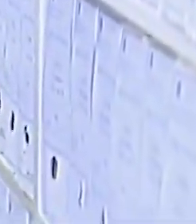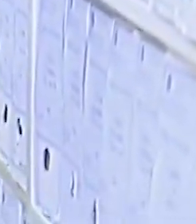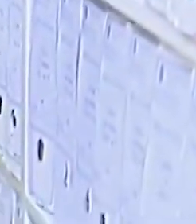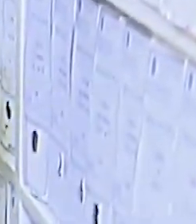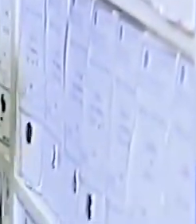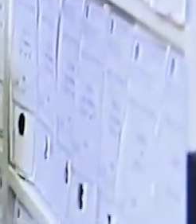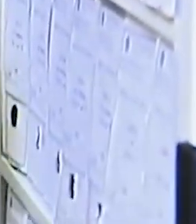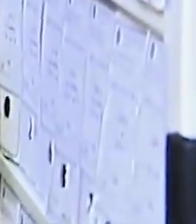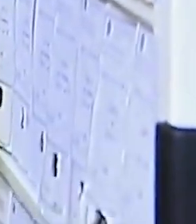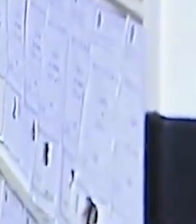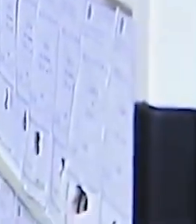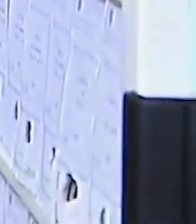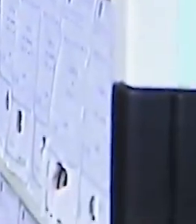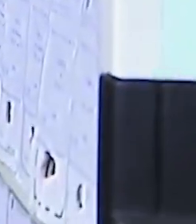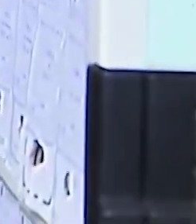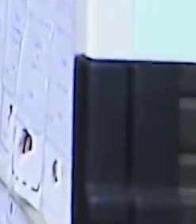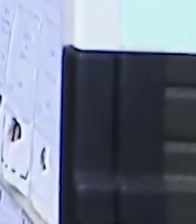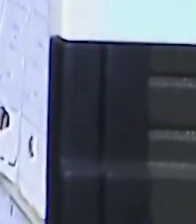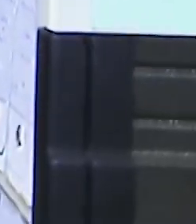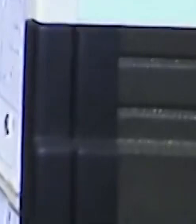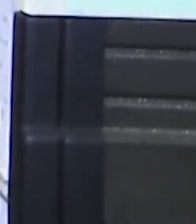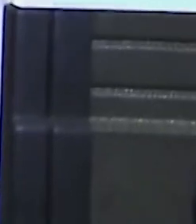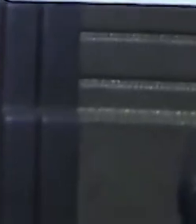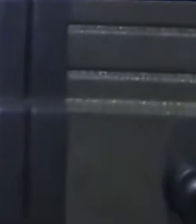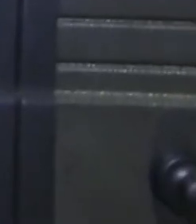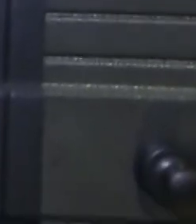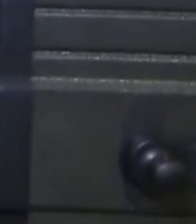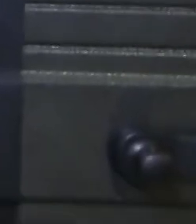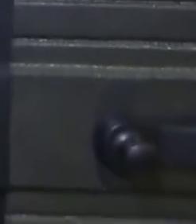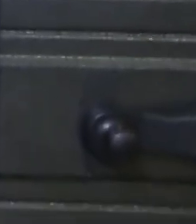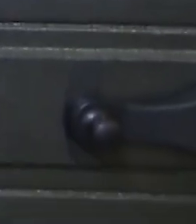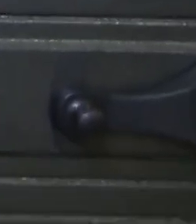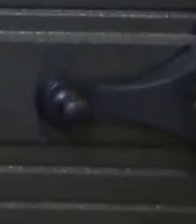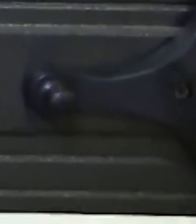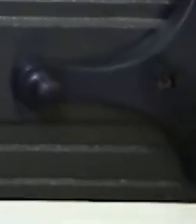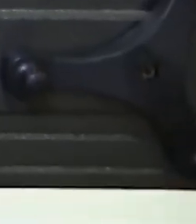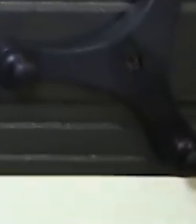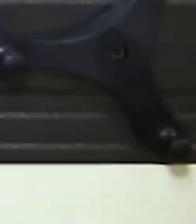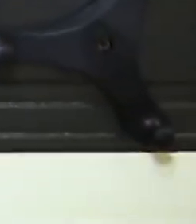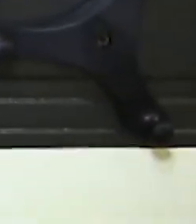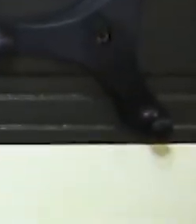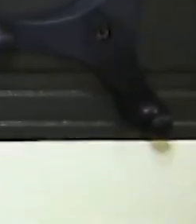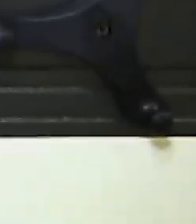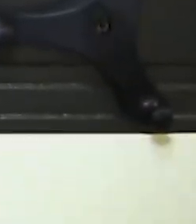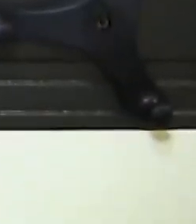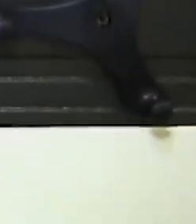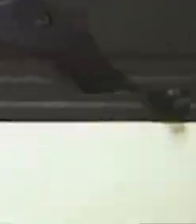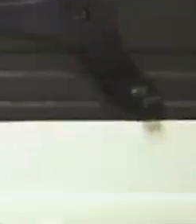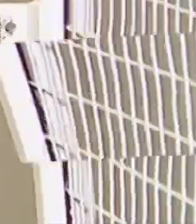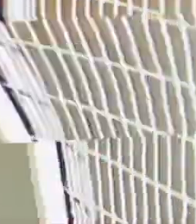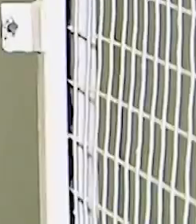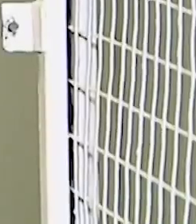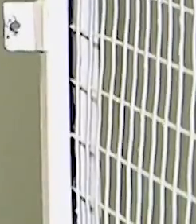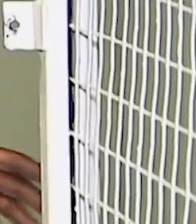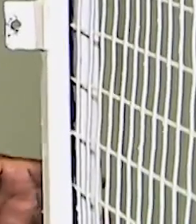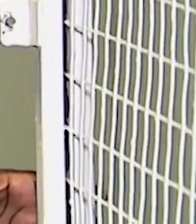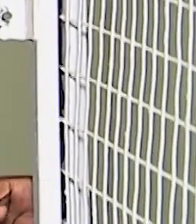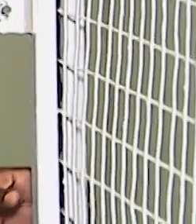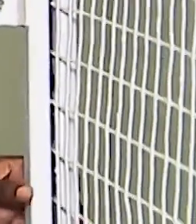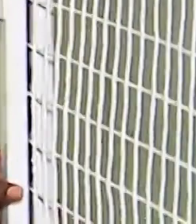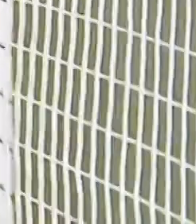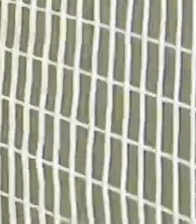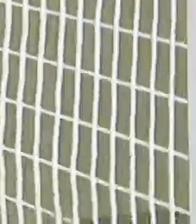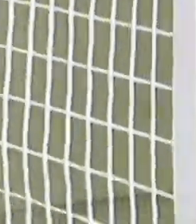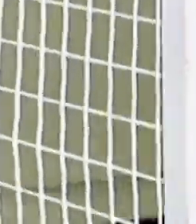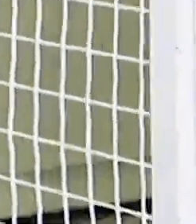seria exagero dizer que cabe muito mais informação num celular do que num espaço como esse. Mas